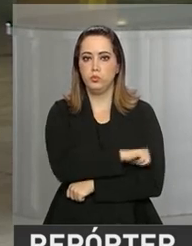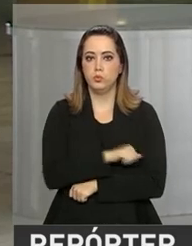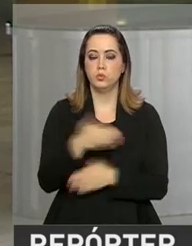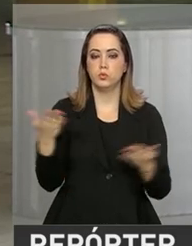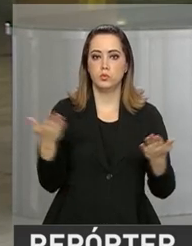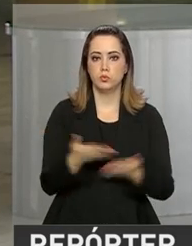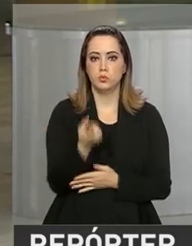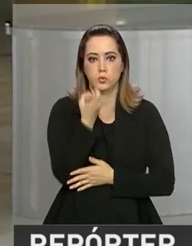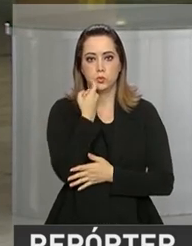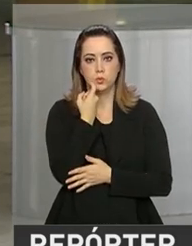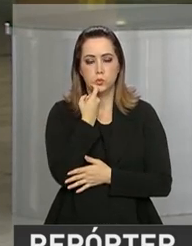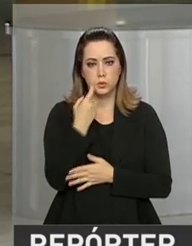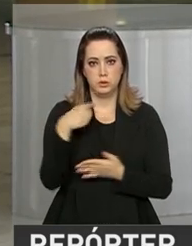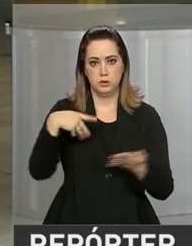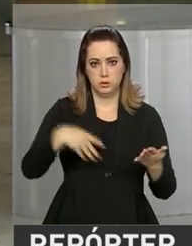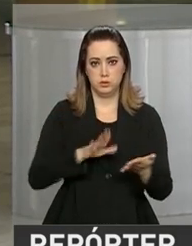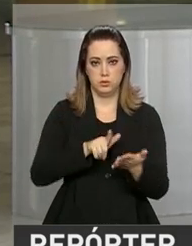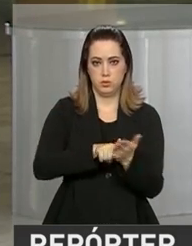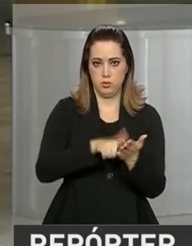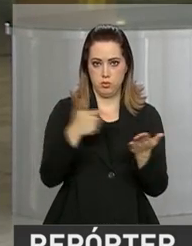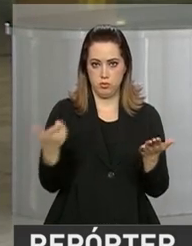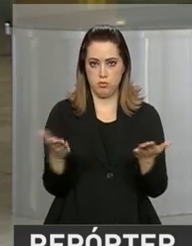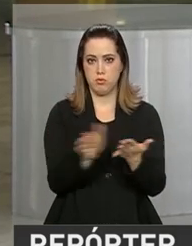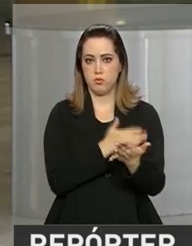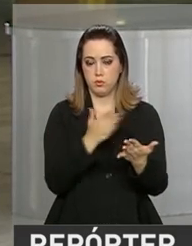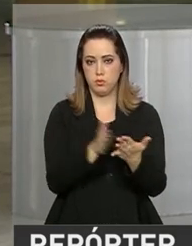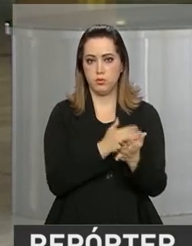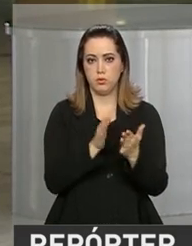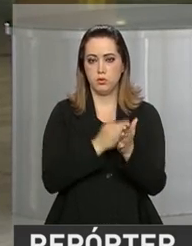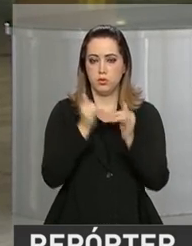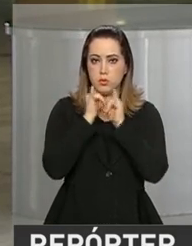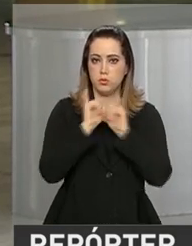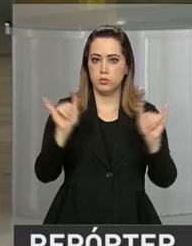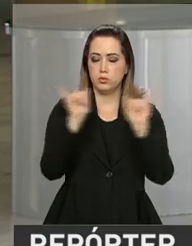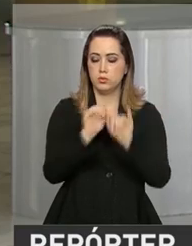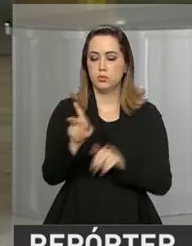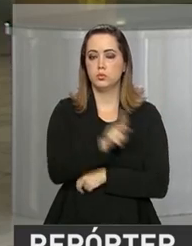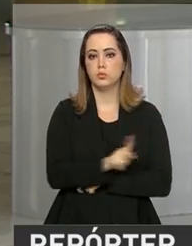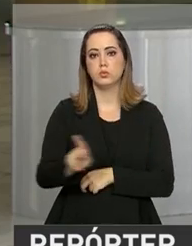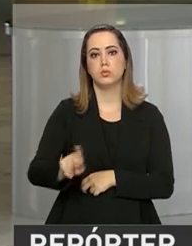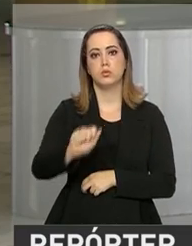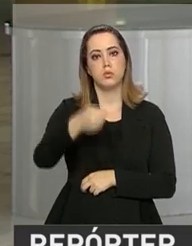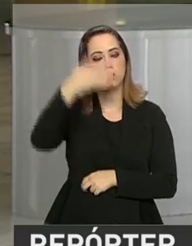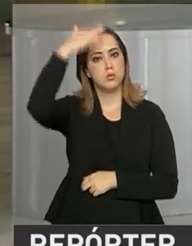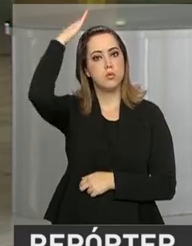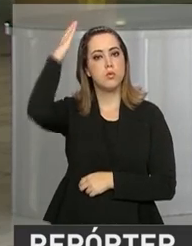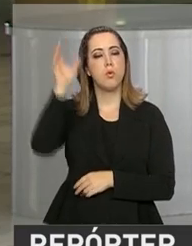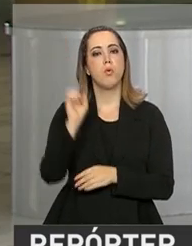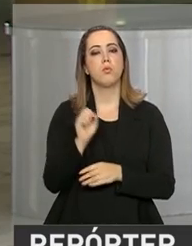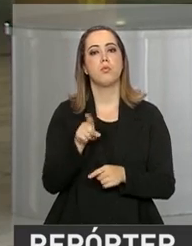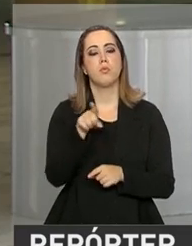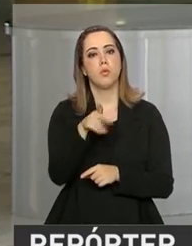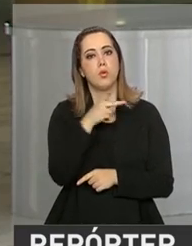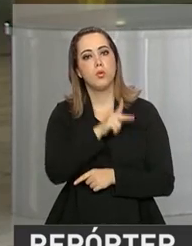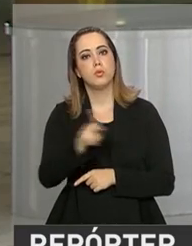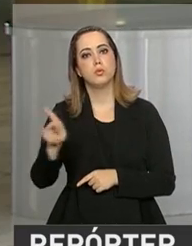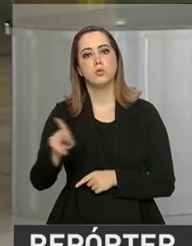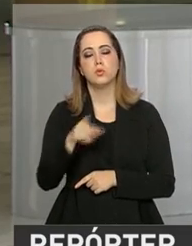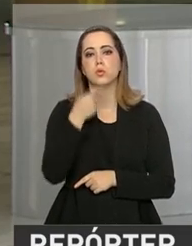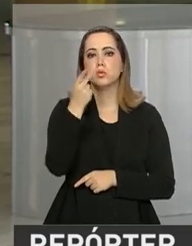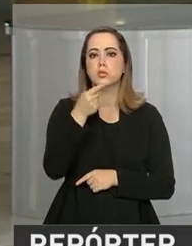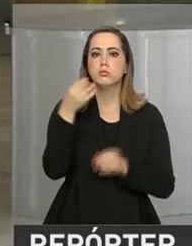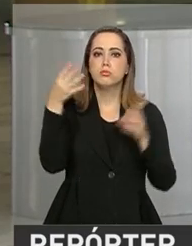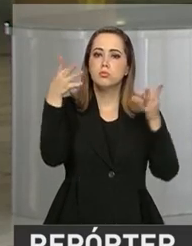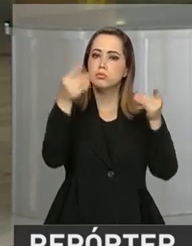sexta-feira do Jornal Valor Econômico foi publicada uma entrevista com o presidente exercício Michel Temer em que o o presidente exercício